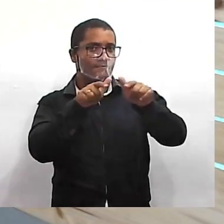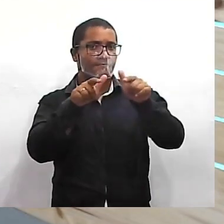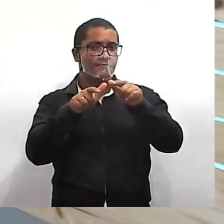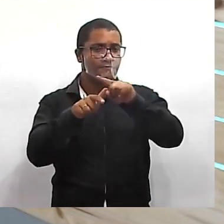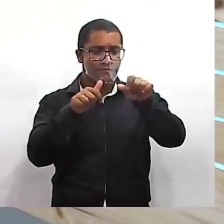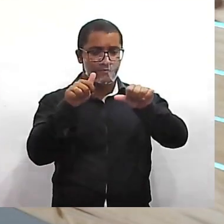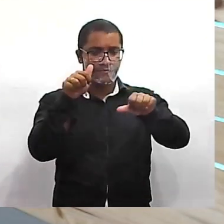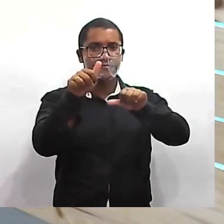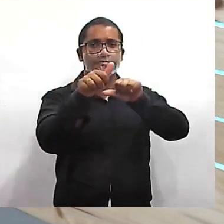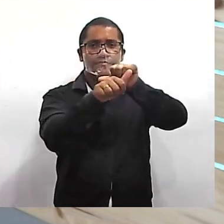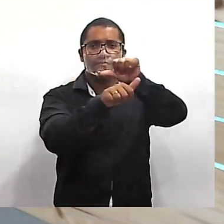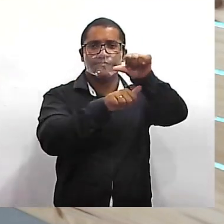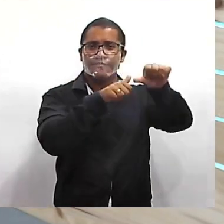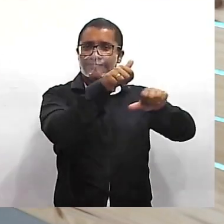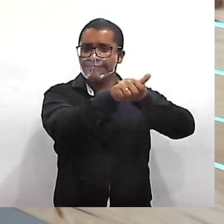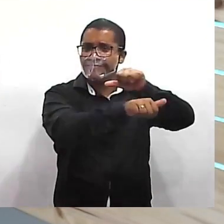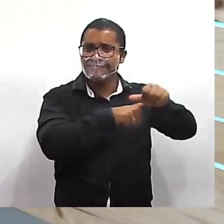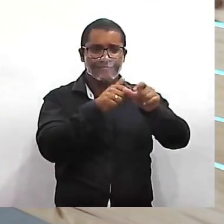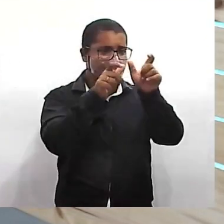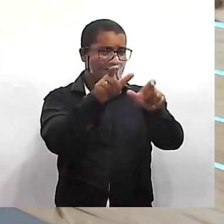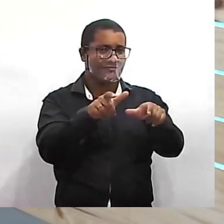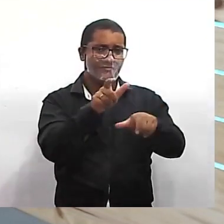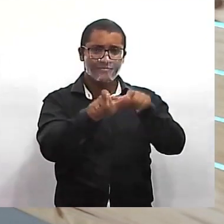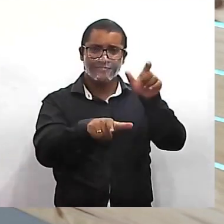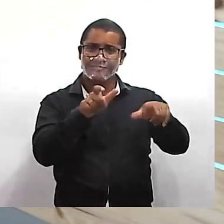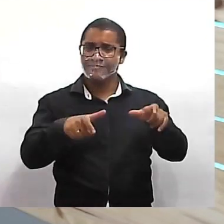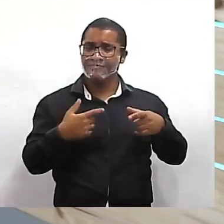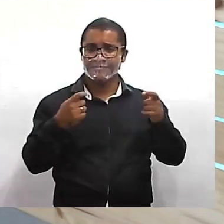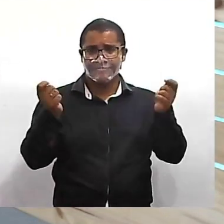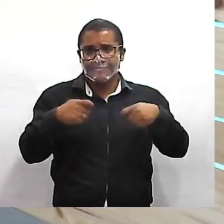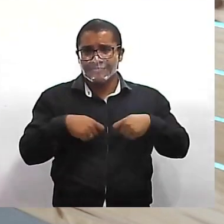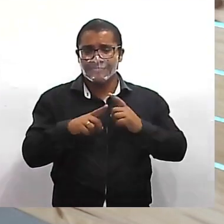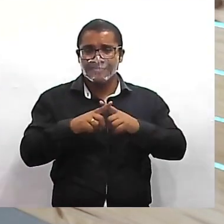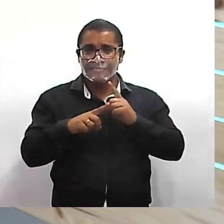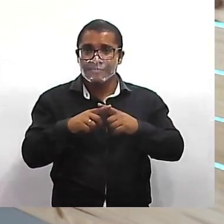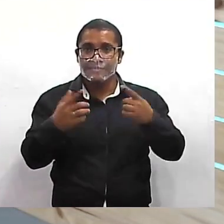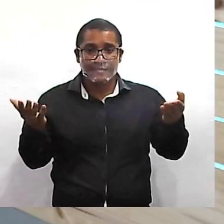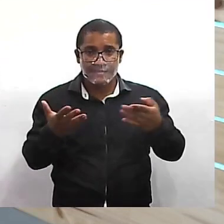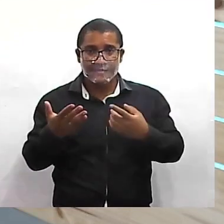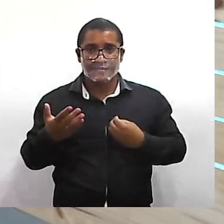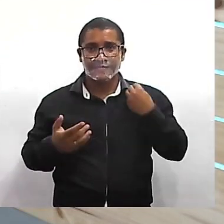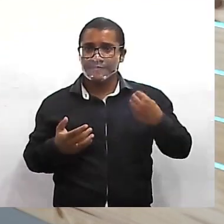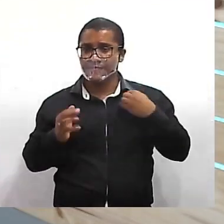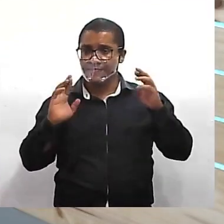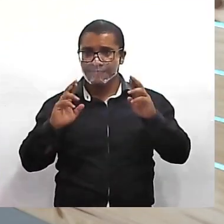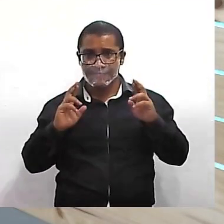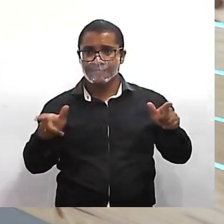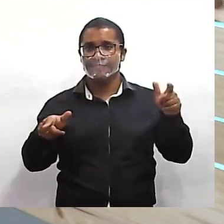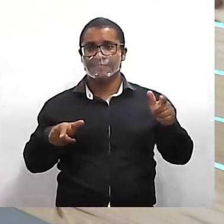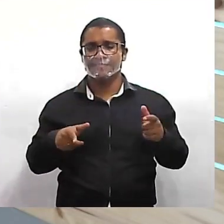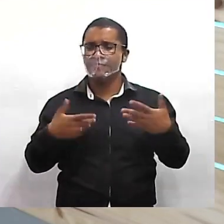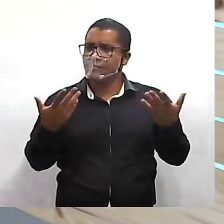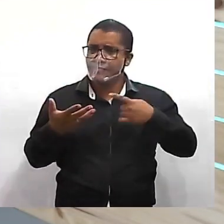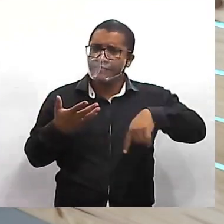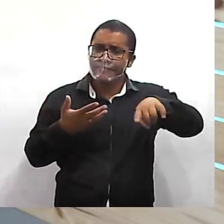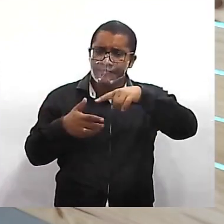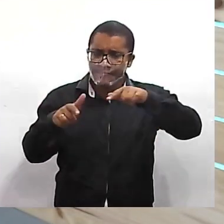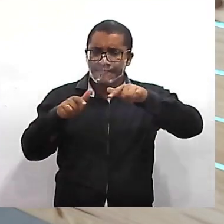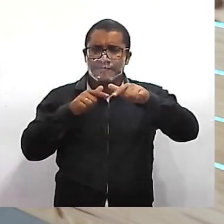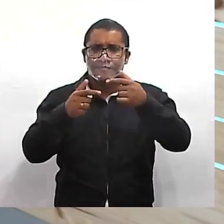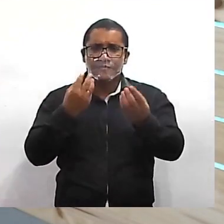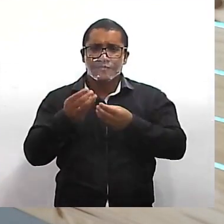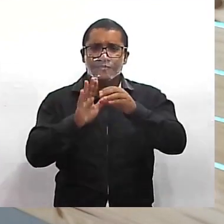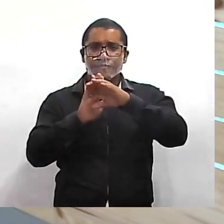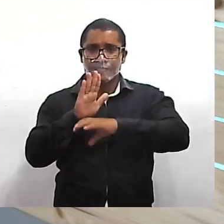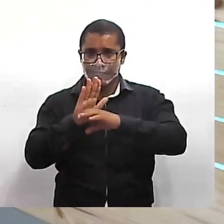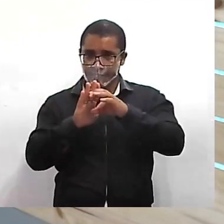se adequar, se adaptar a esta nova realidade, porque nós estamos vivendo uma nova realidade. E aí nós vamos trabalhar com essas